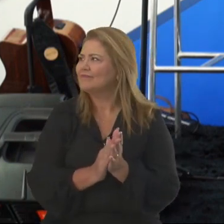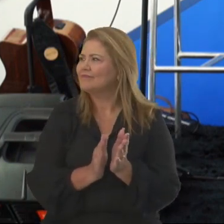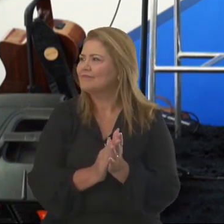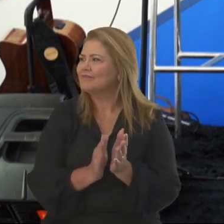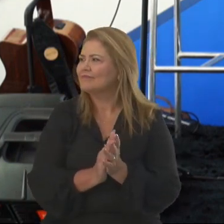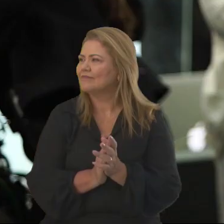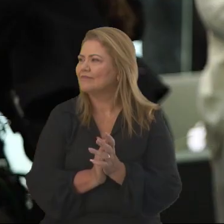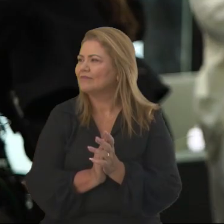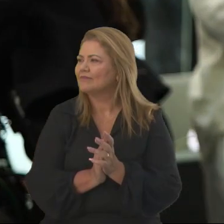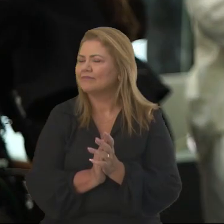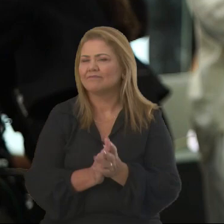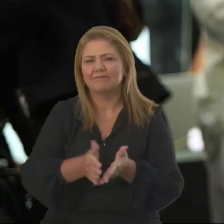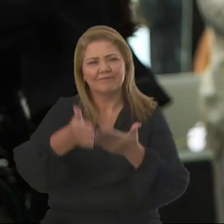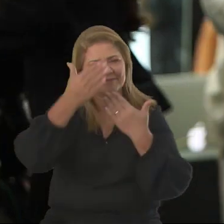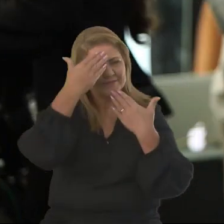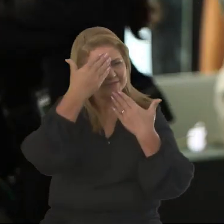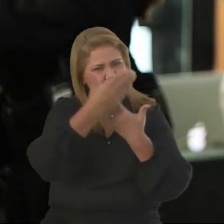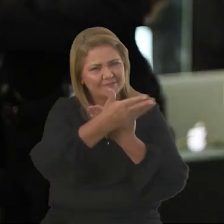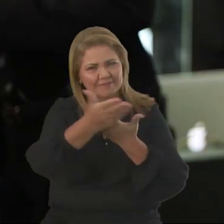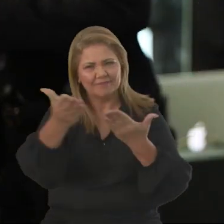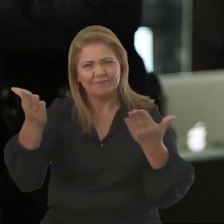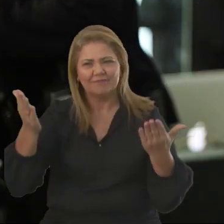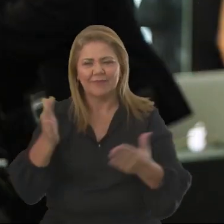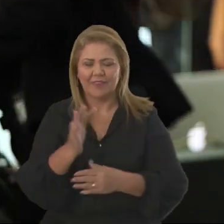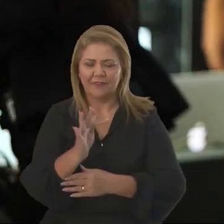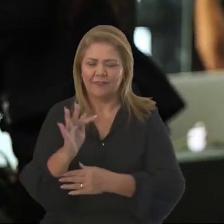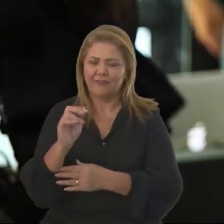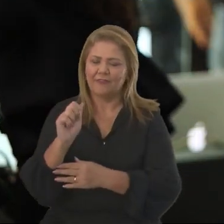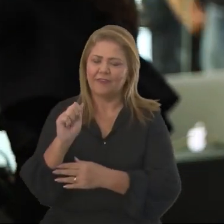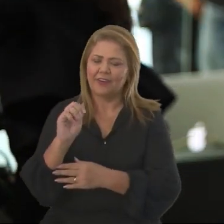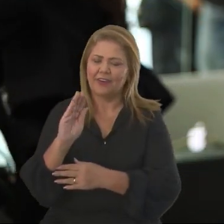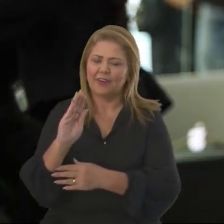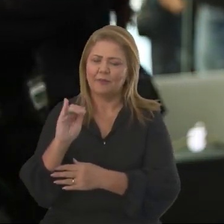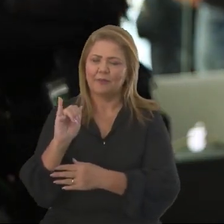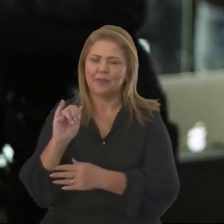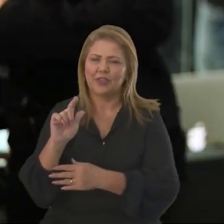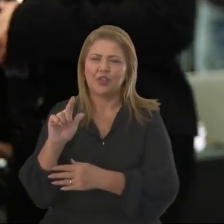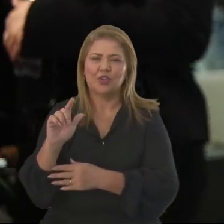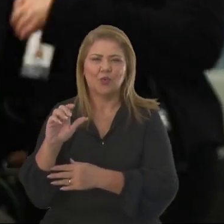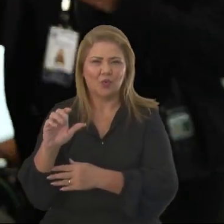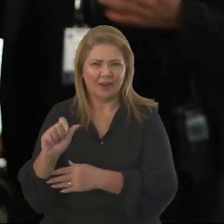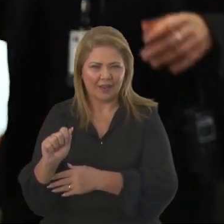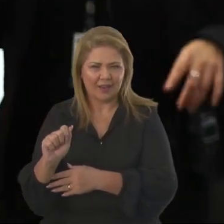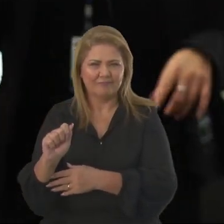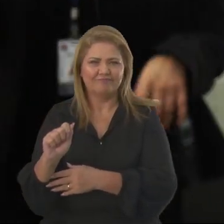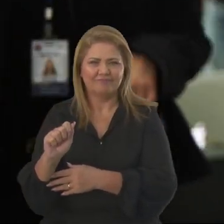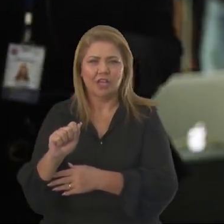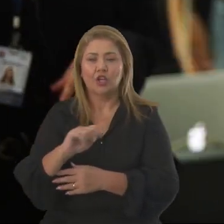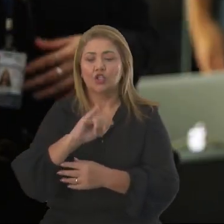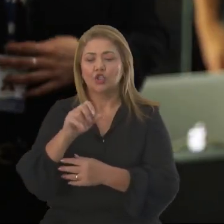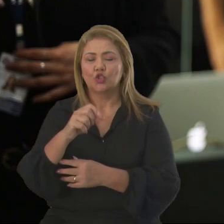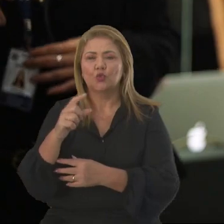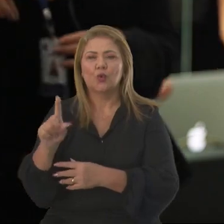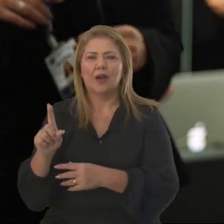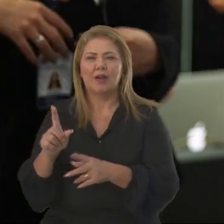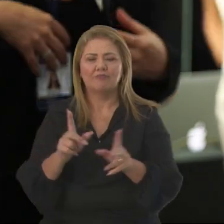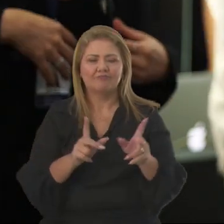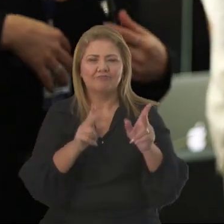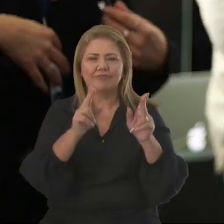Nossos agradecimentos à servidora Fabíola Vilela por sua apresentação e ao João Carlos Leal pelo vídeo